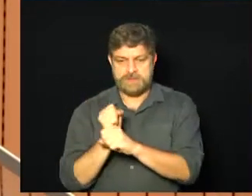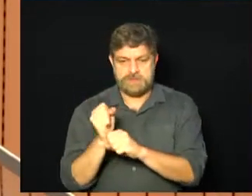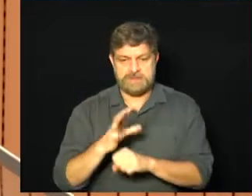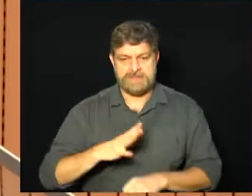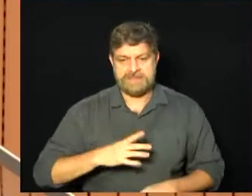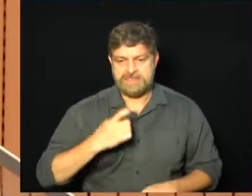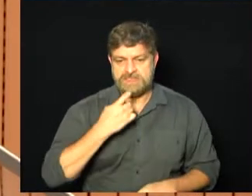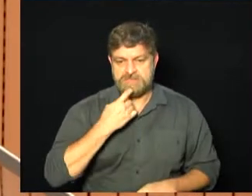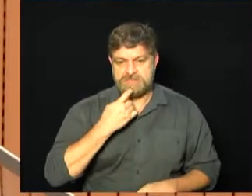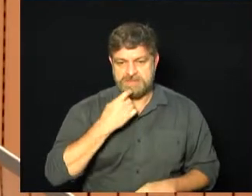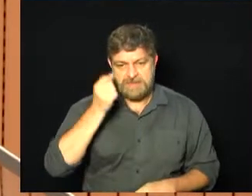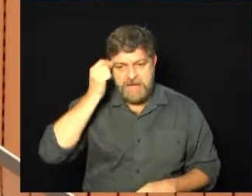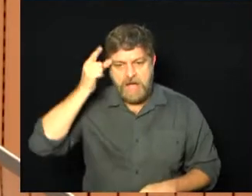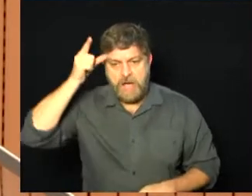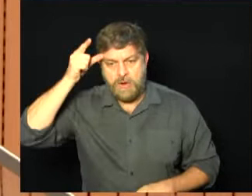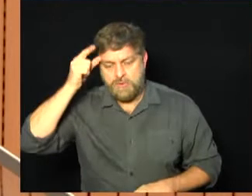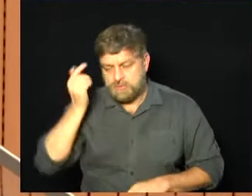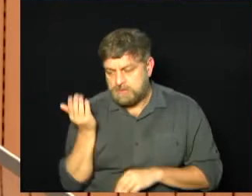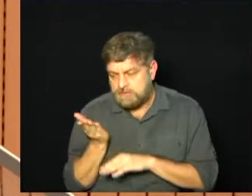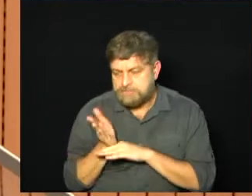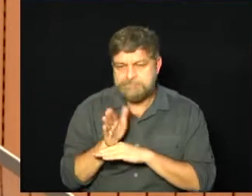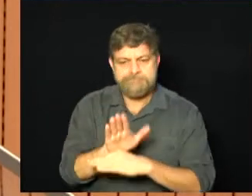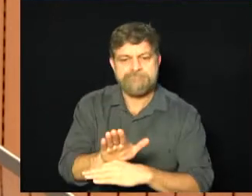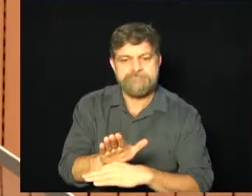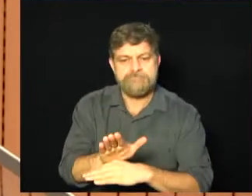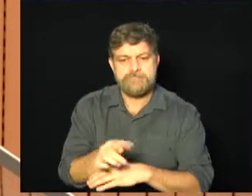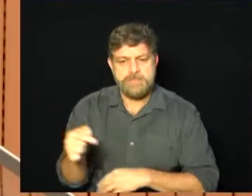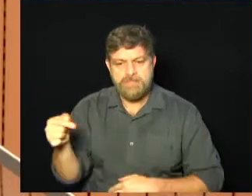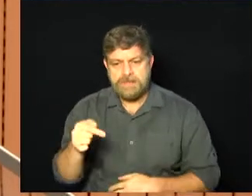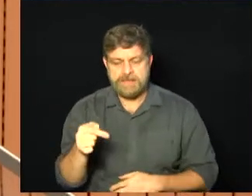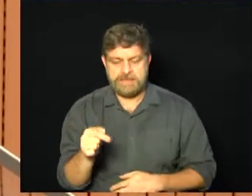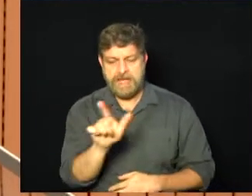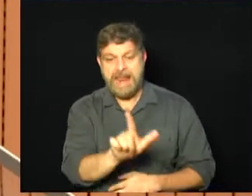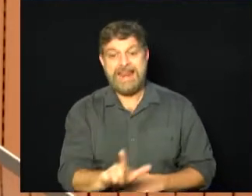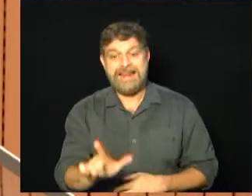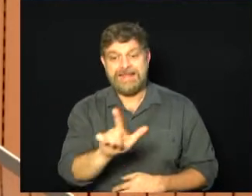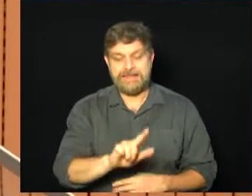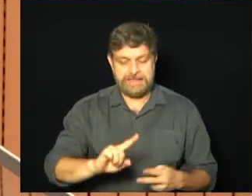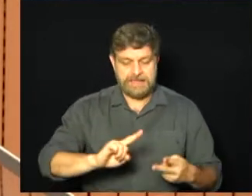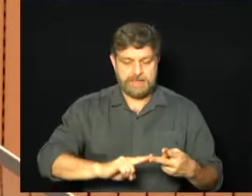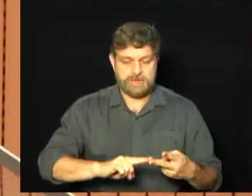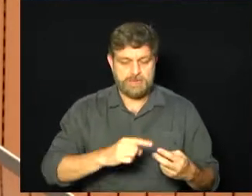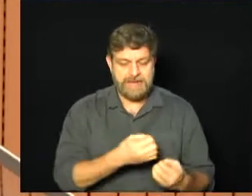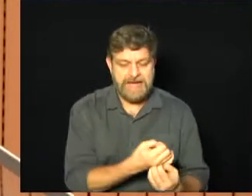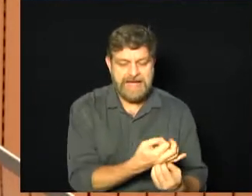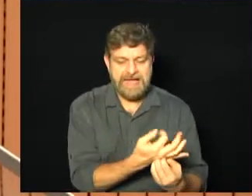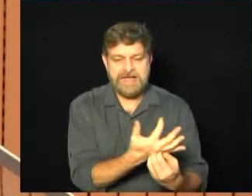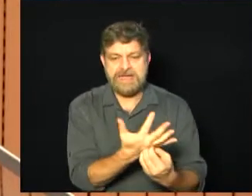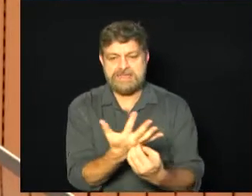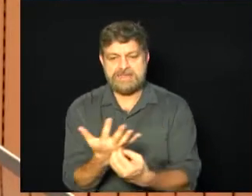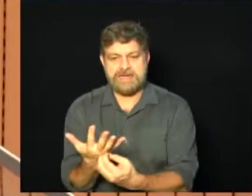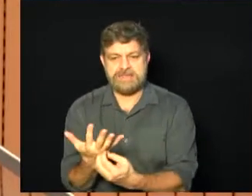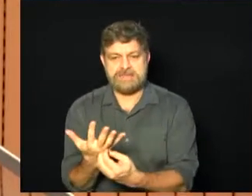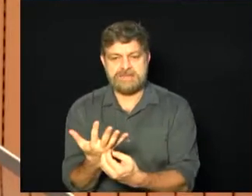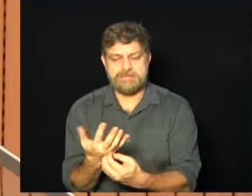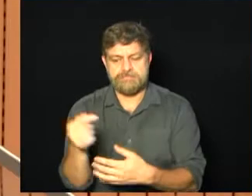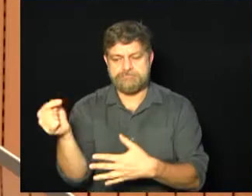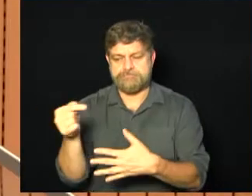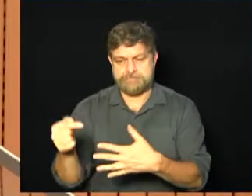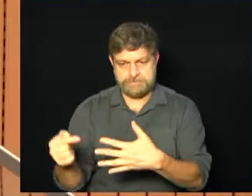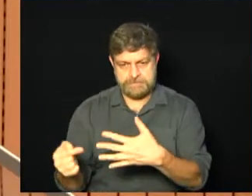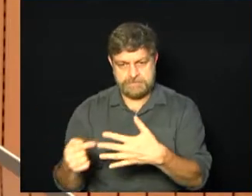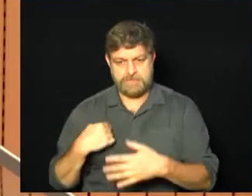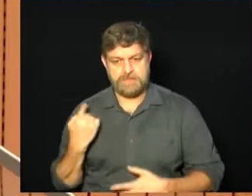campineira, onde se inserem a literatura e as artes. Nosso